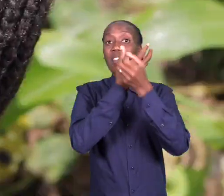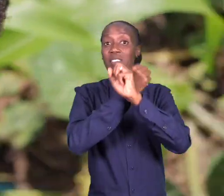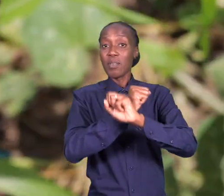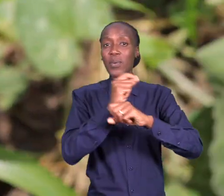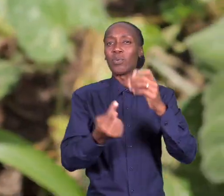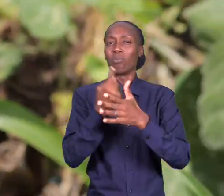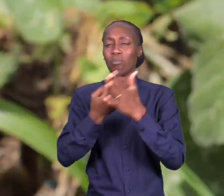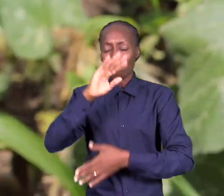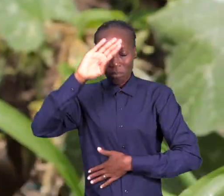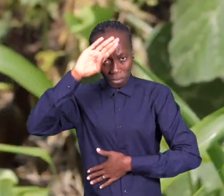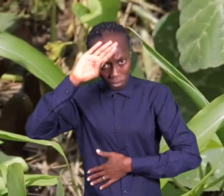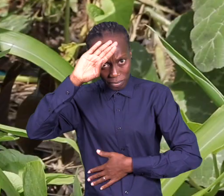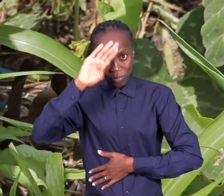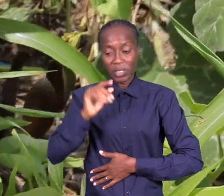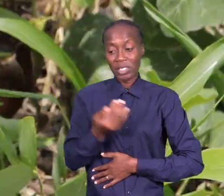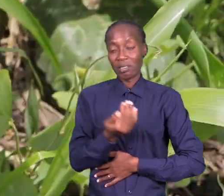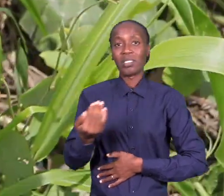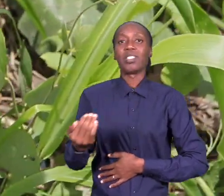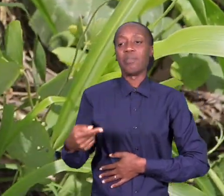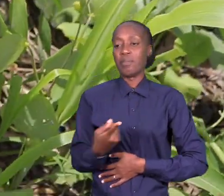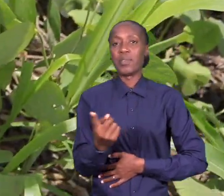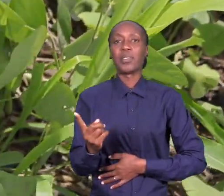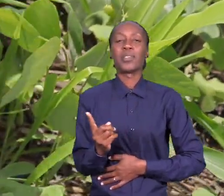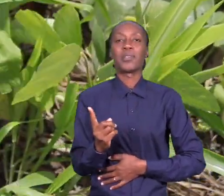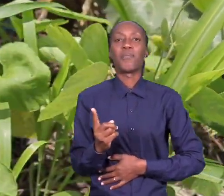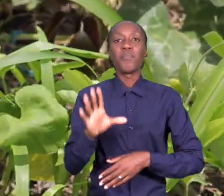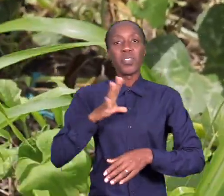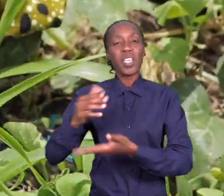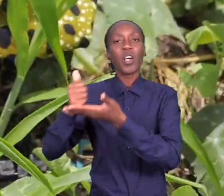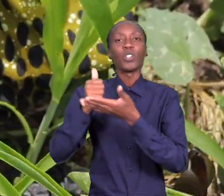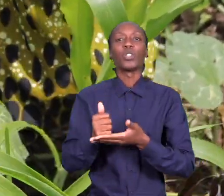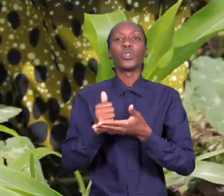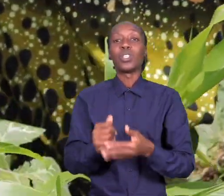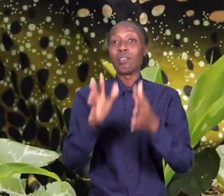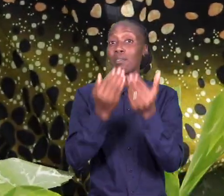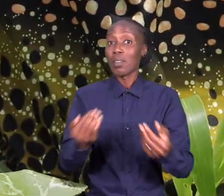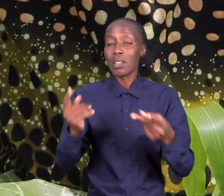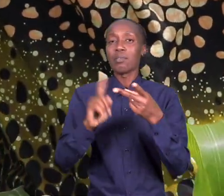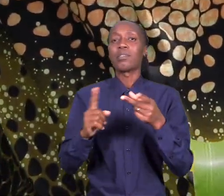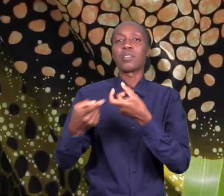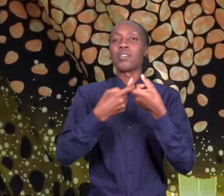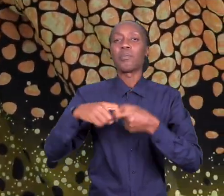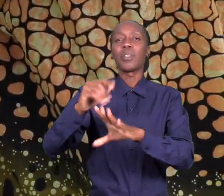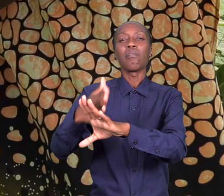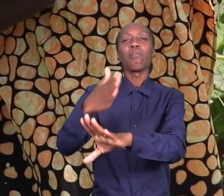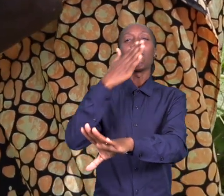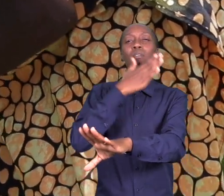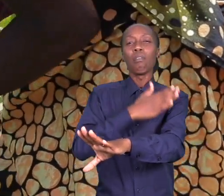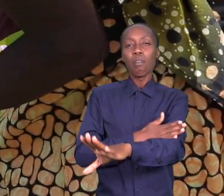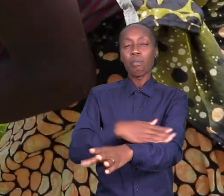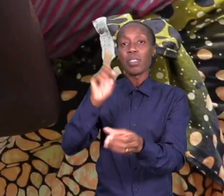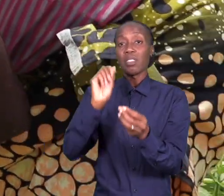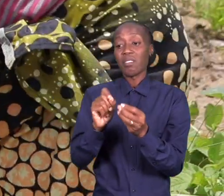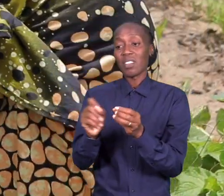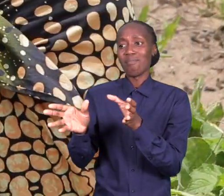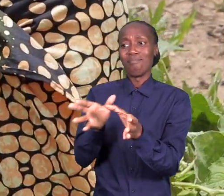mães contam que a desparasitação está a trazer benefícios para a saúde das crianças e da família. Antes de adotarem